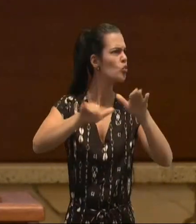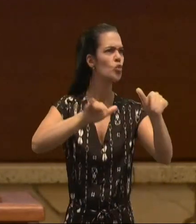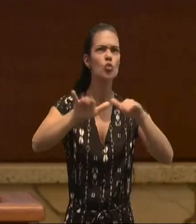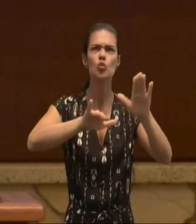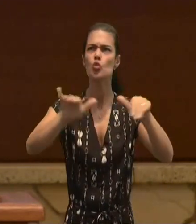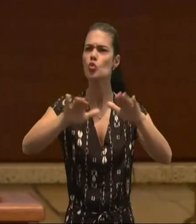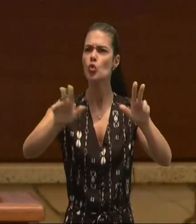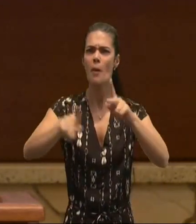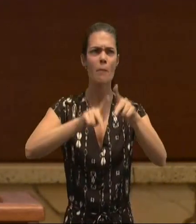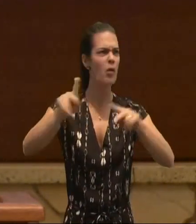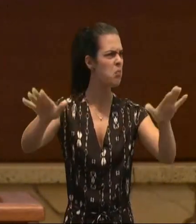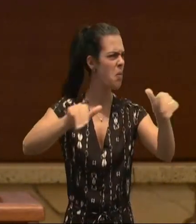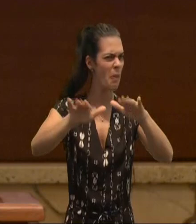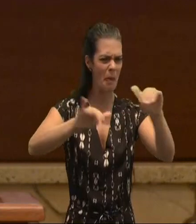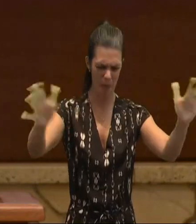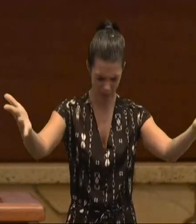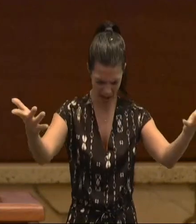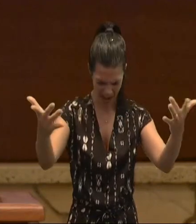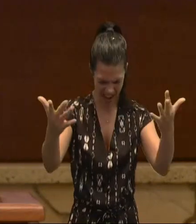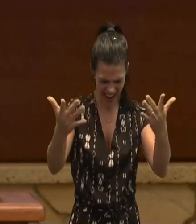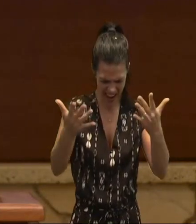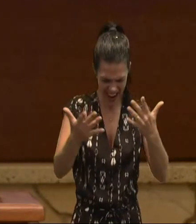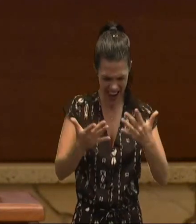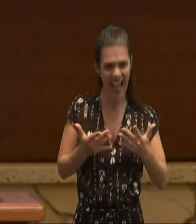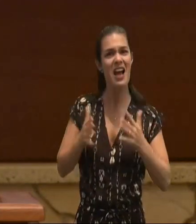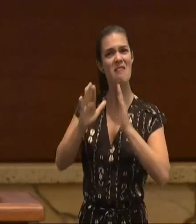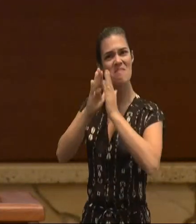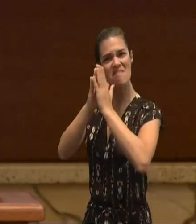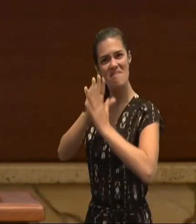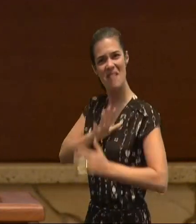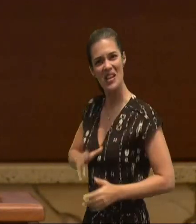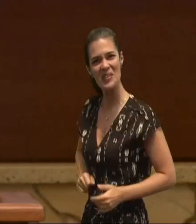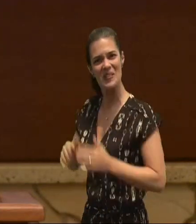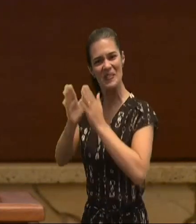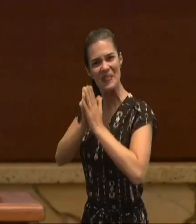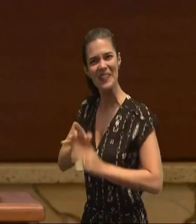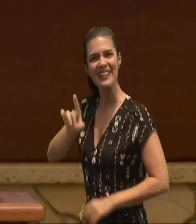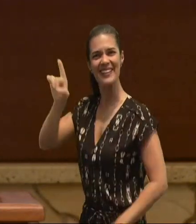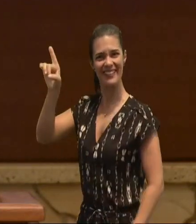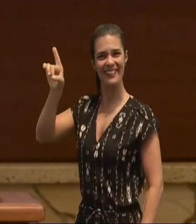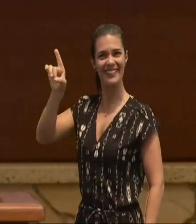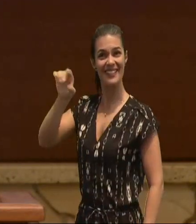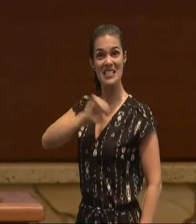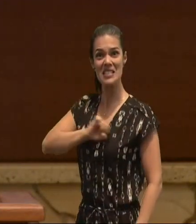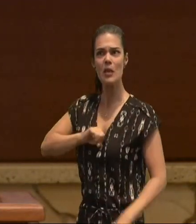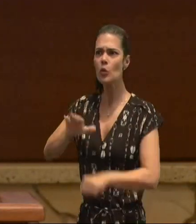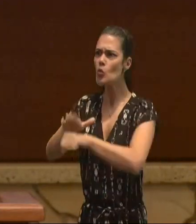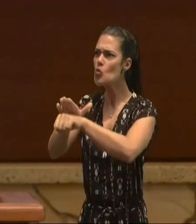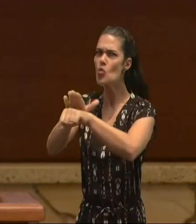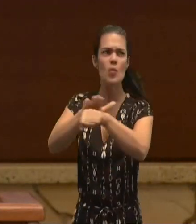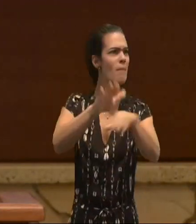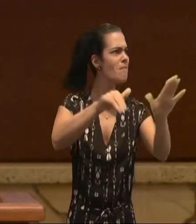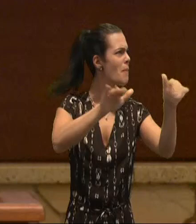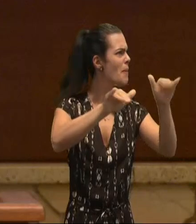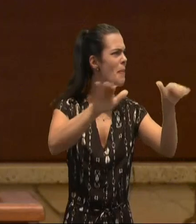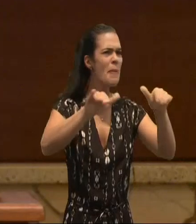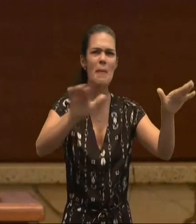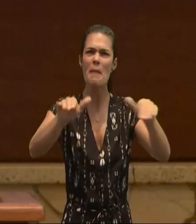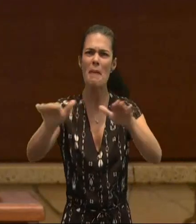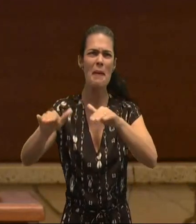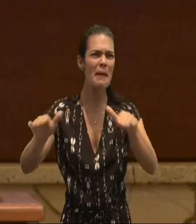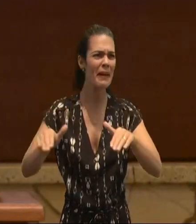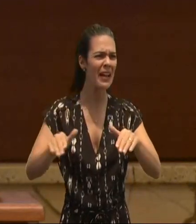povo viesse adorar ao Senhor. Samuel fez uma grande proclamação, uma convocação para que o povo pudesse